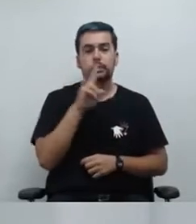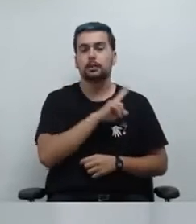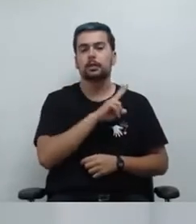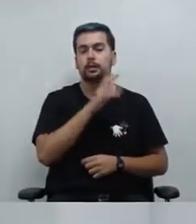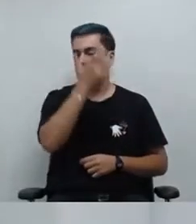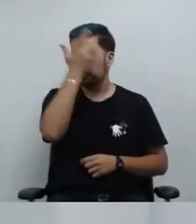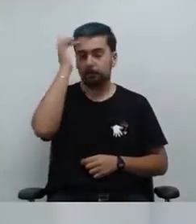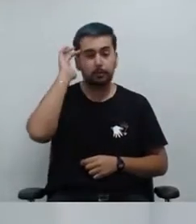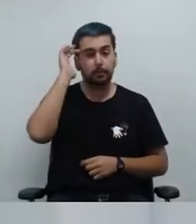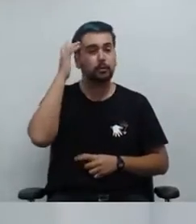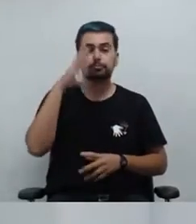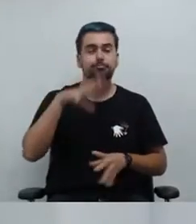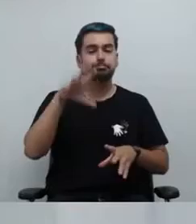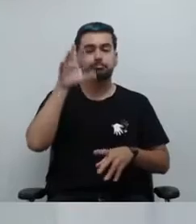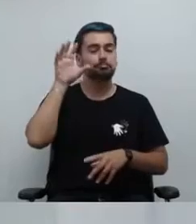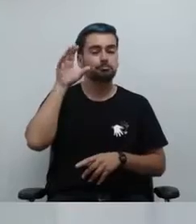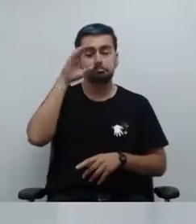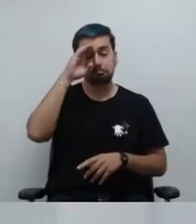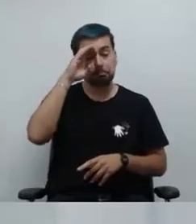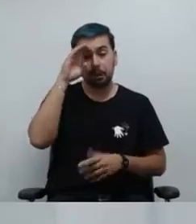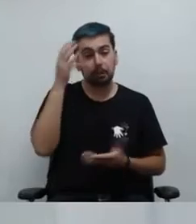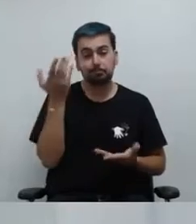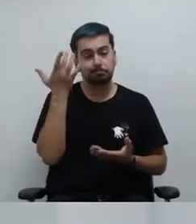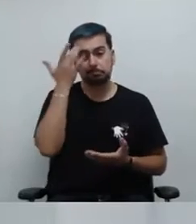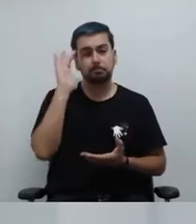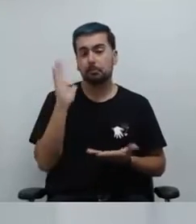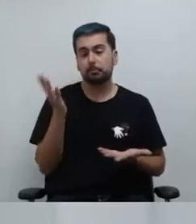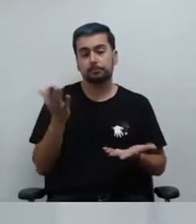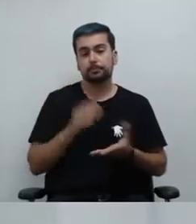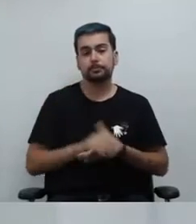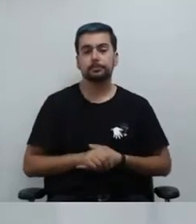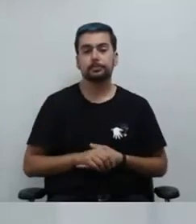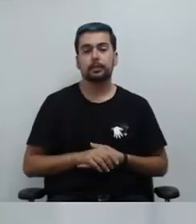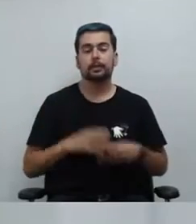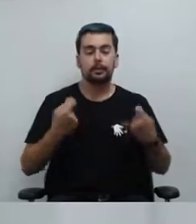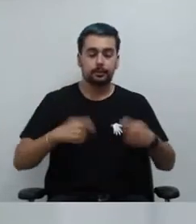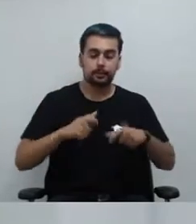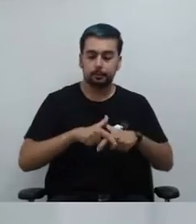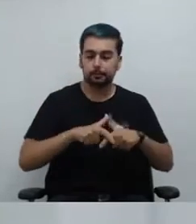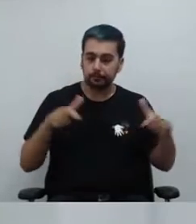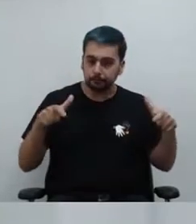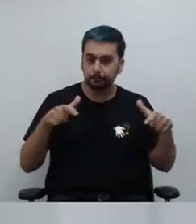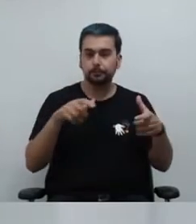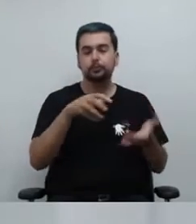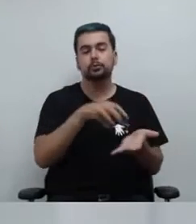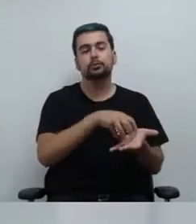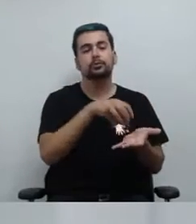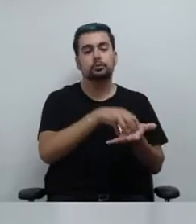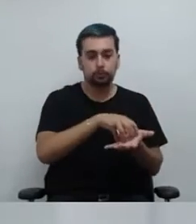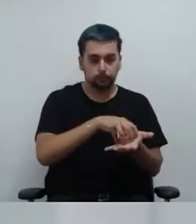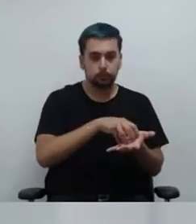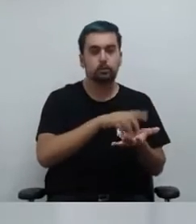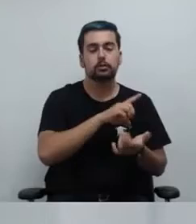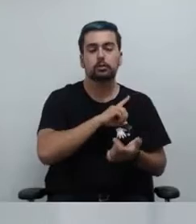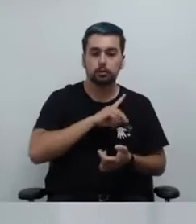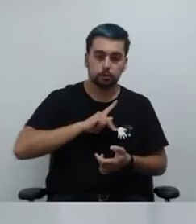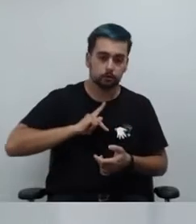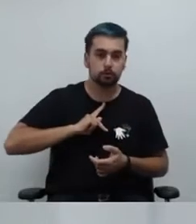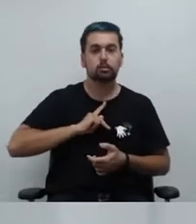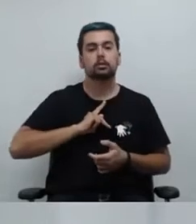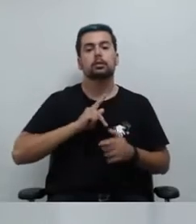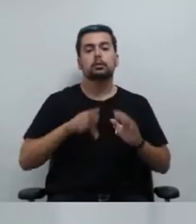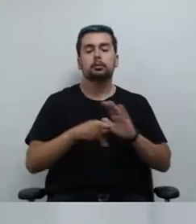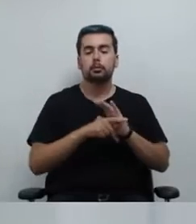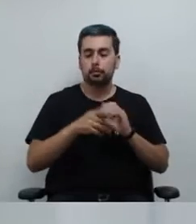escute. Então, se faz necessário se ampliar esse núcleo de defesa e direito da população em situação